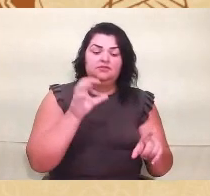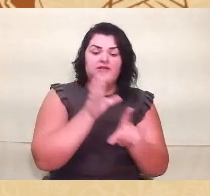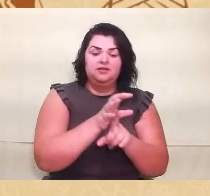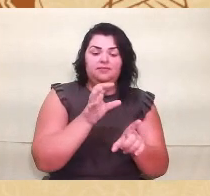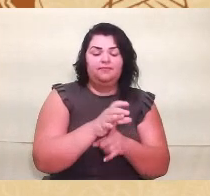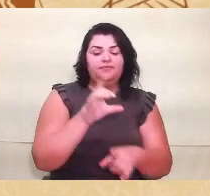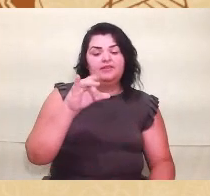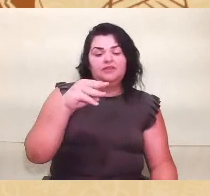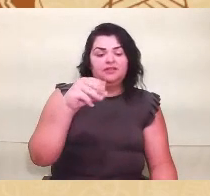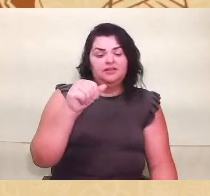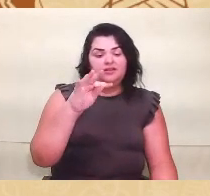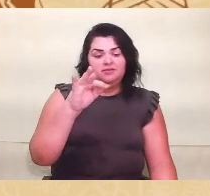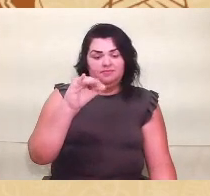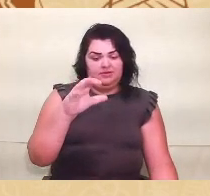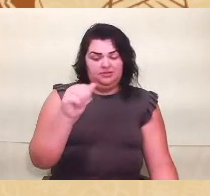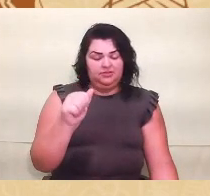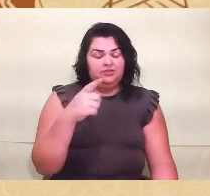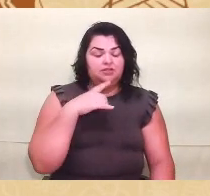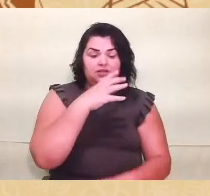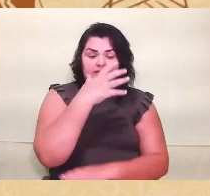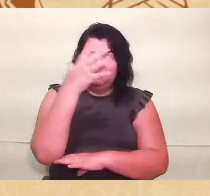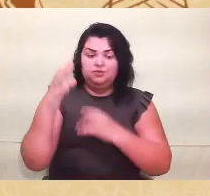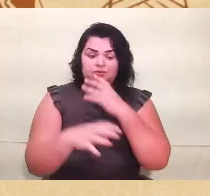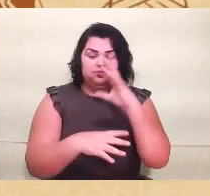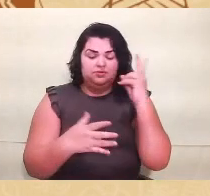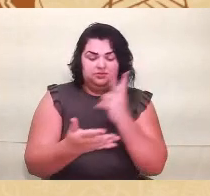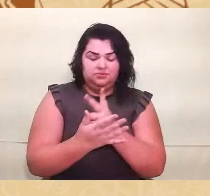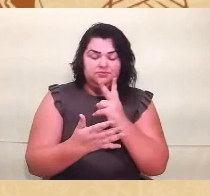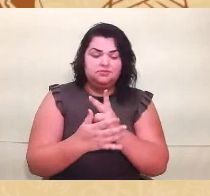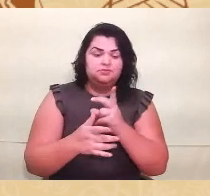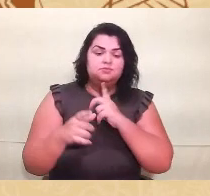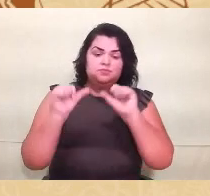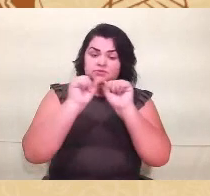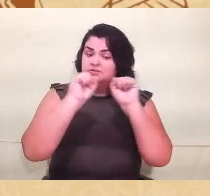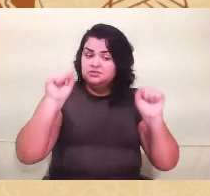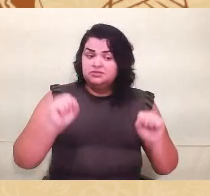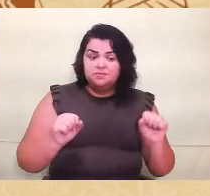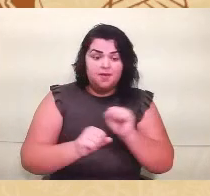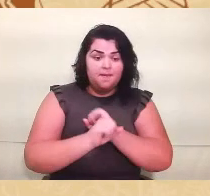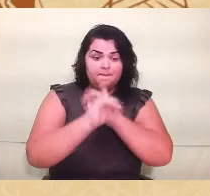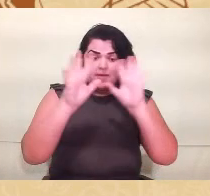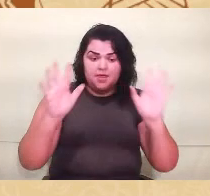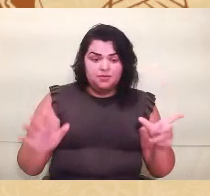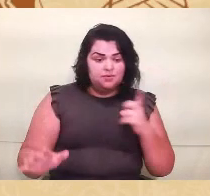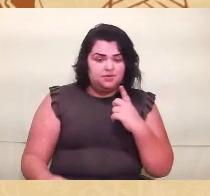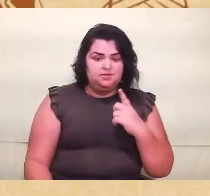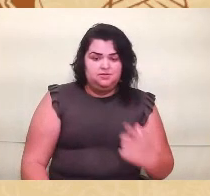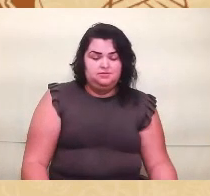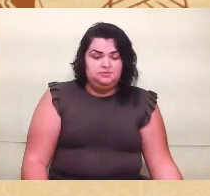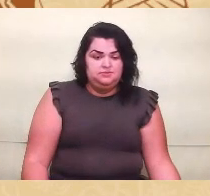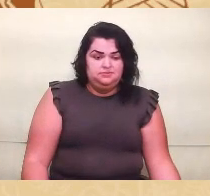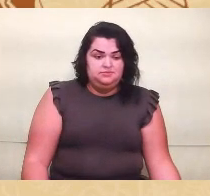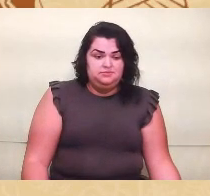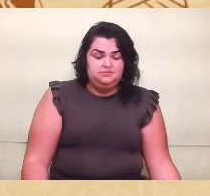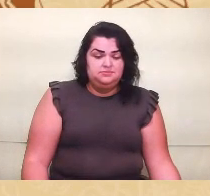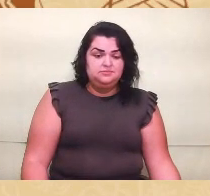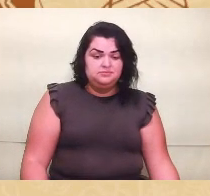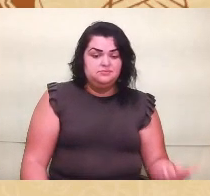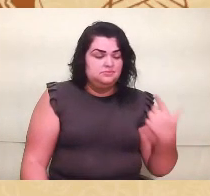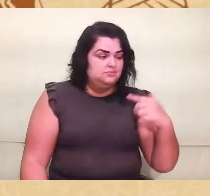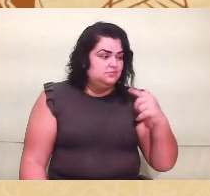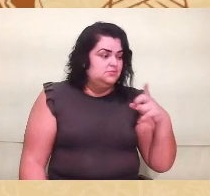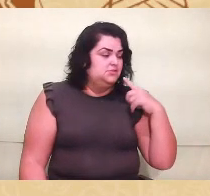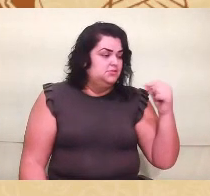a exploração climática da natureza? É um sistema de exploração. Como que você vai discutir meio ambiente sem você sequer